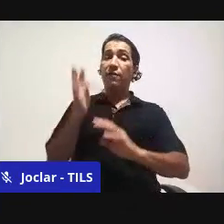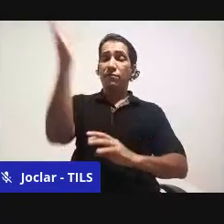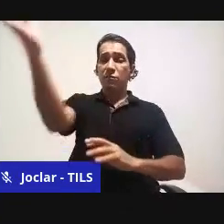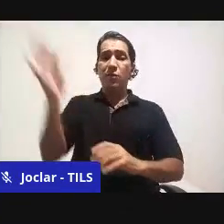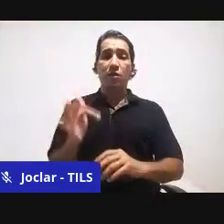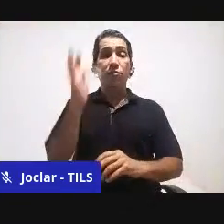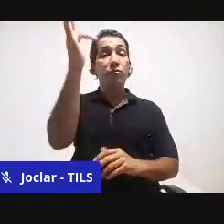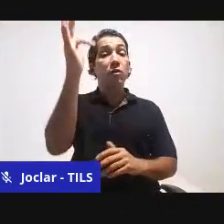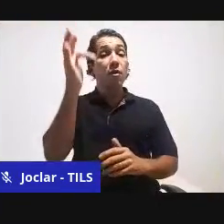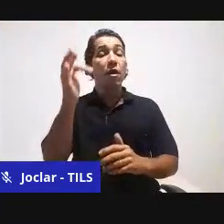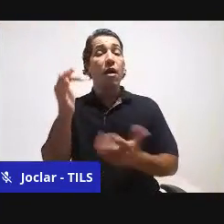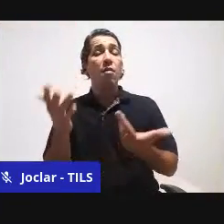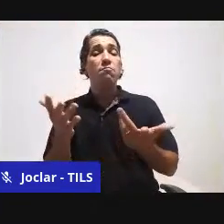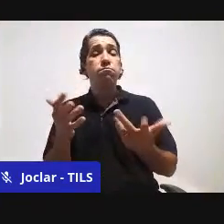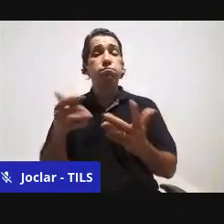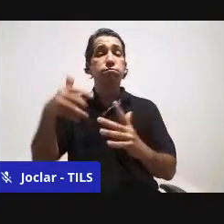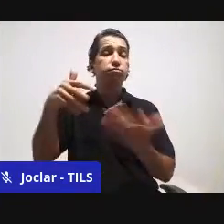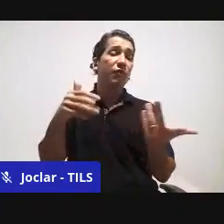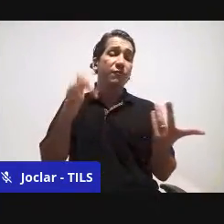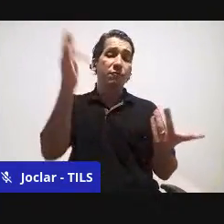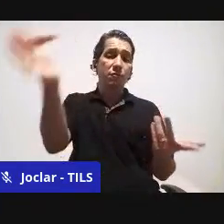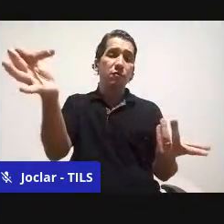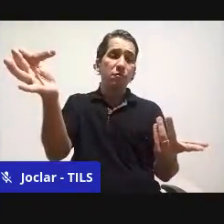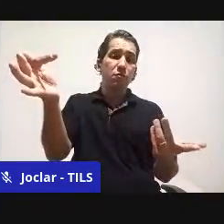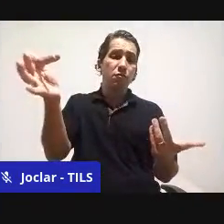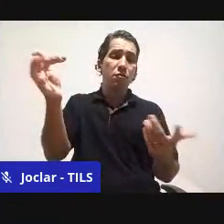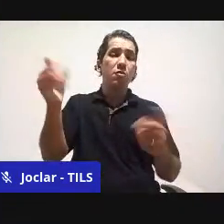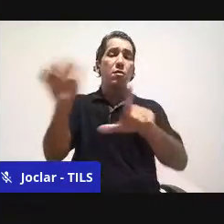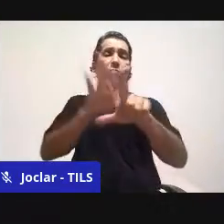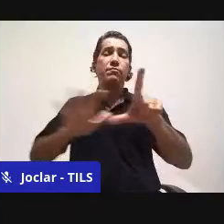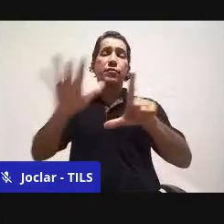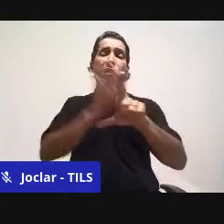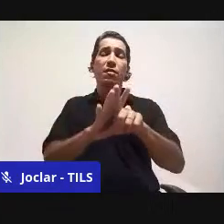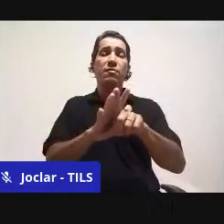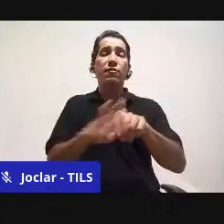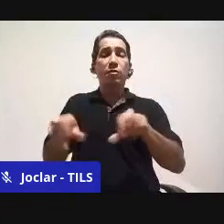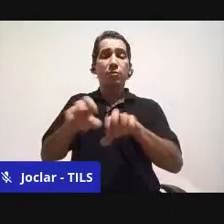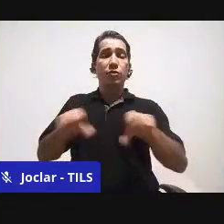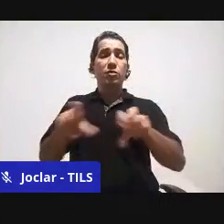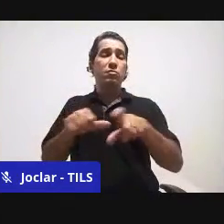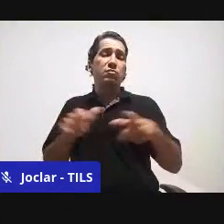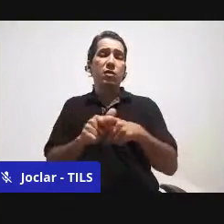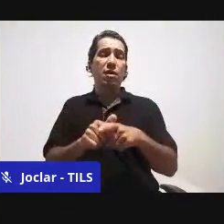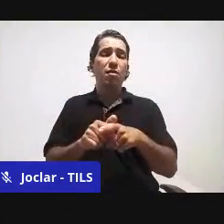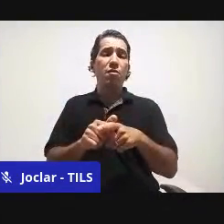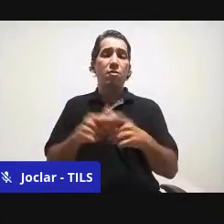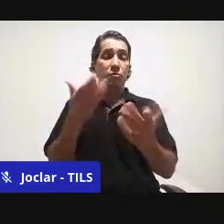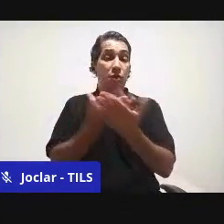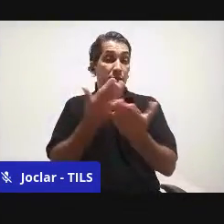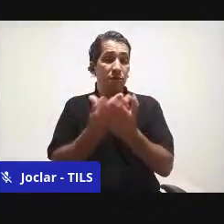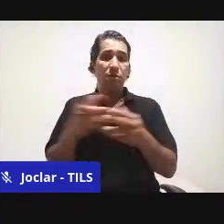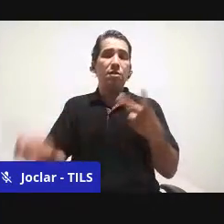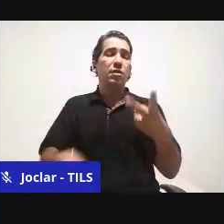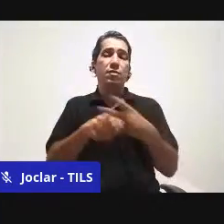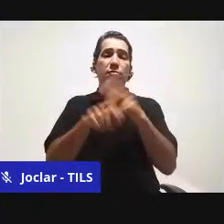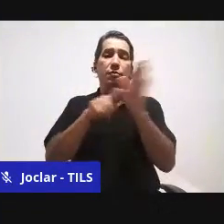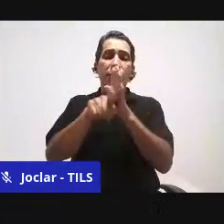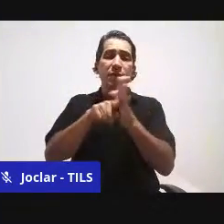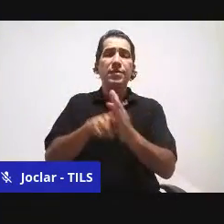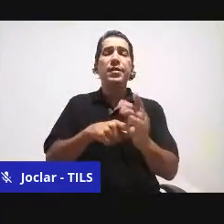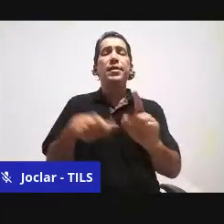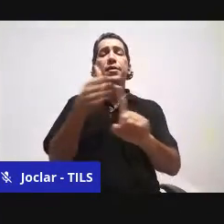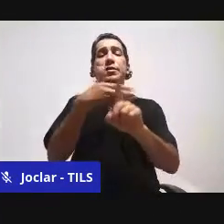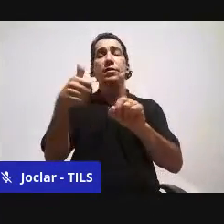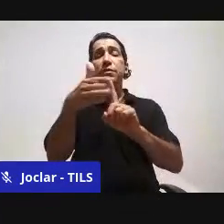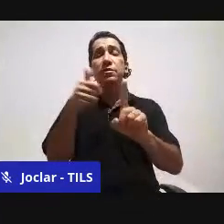plataforma educacional de ensino superior, de ensino, pesquisa, extensão e outras coisas mais que nós vamos ter